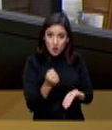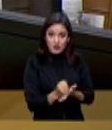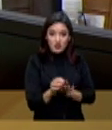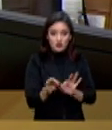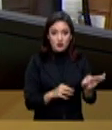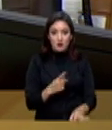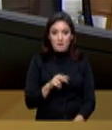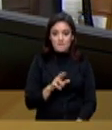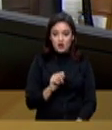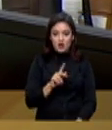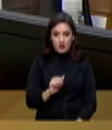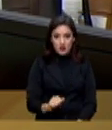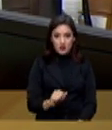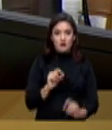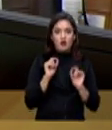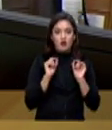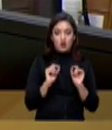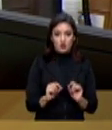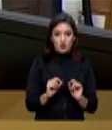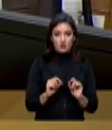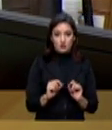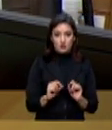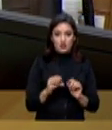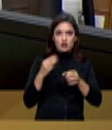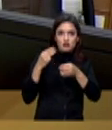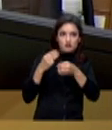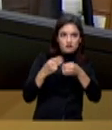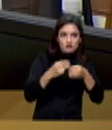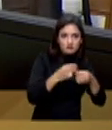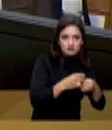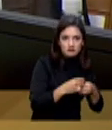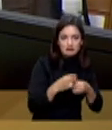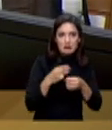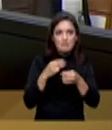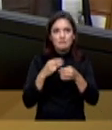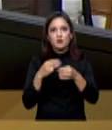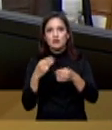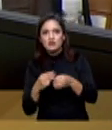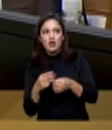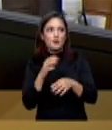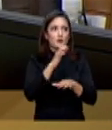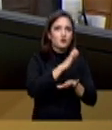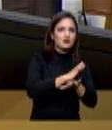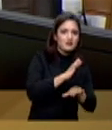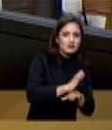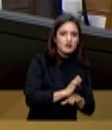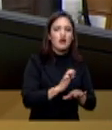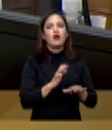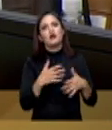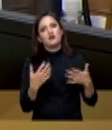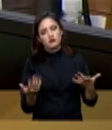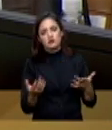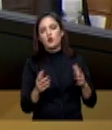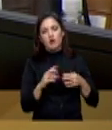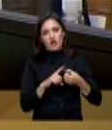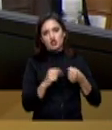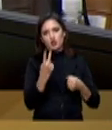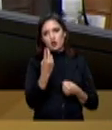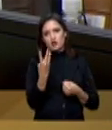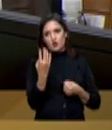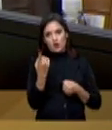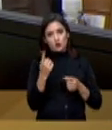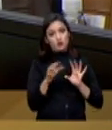programa Entre entidades de entes federativos diferentes conforme autoriza o artigo